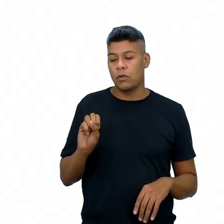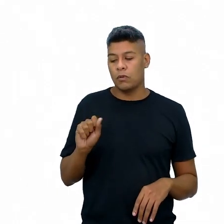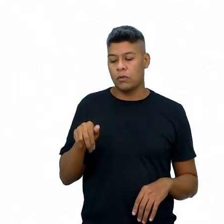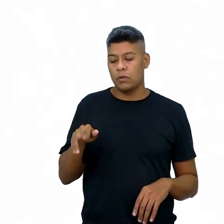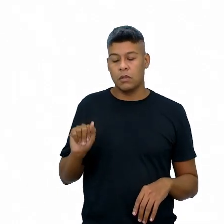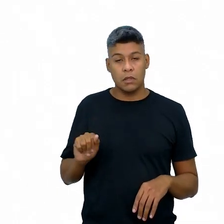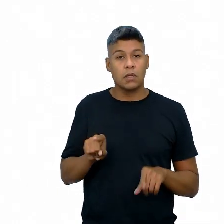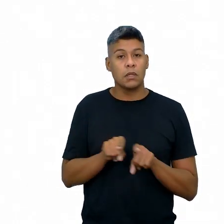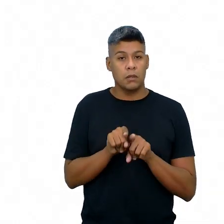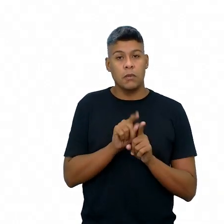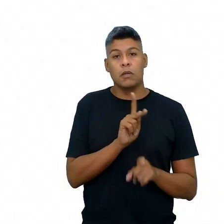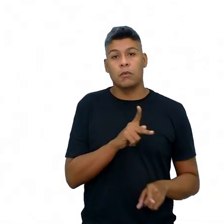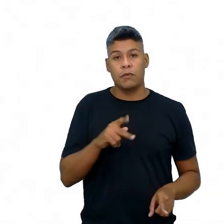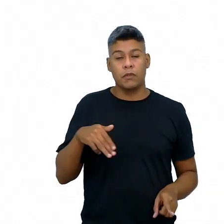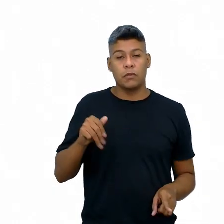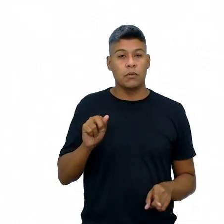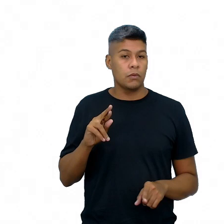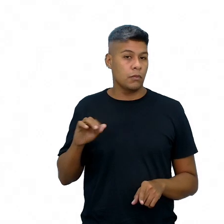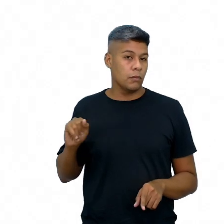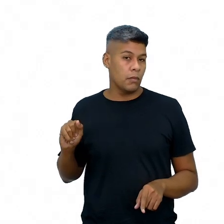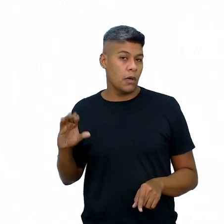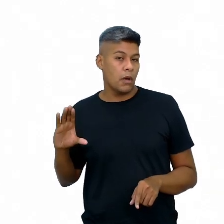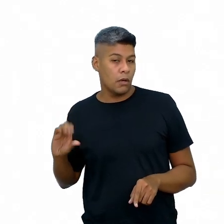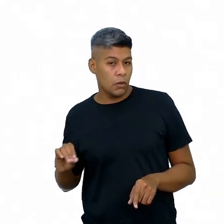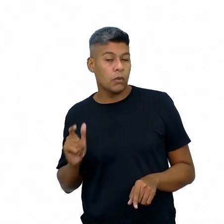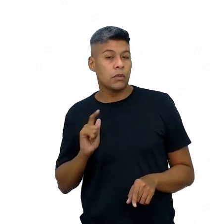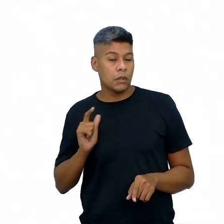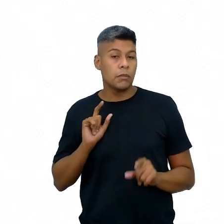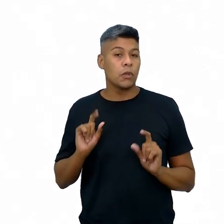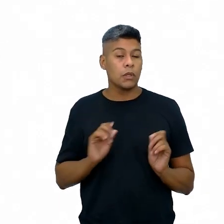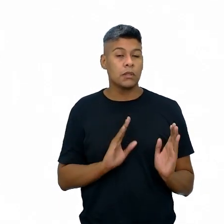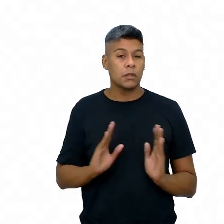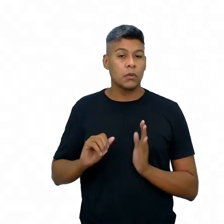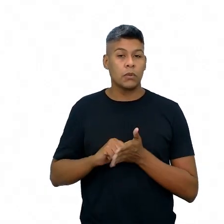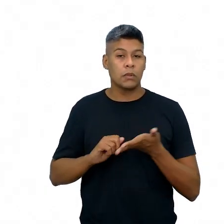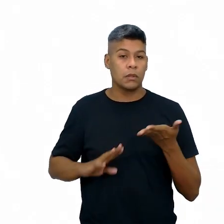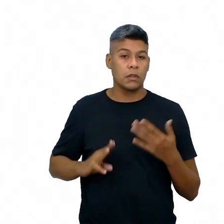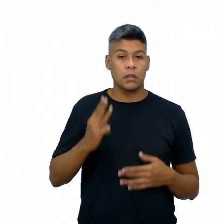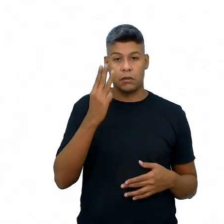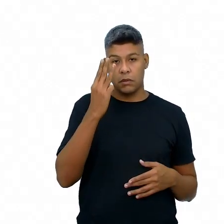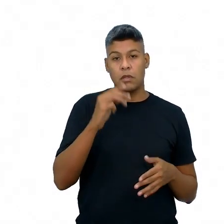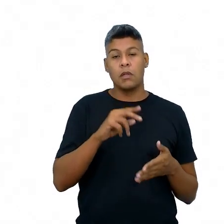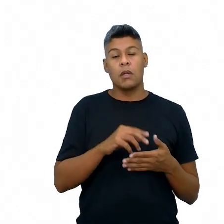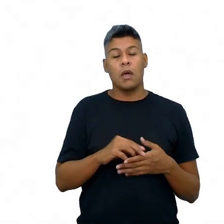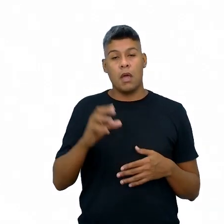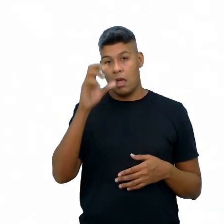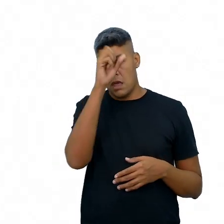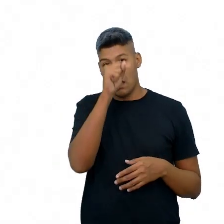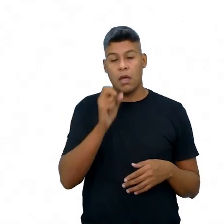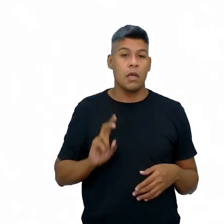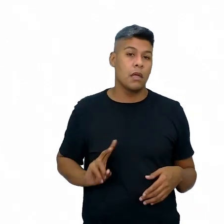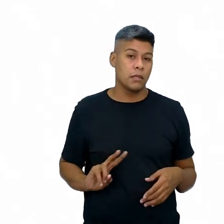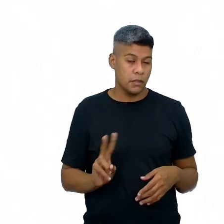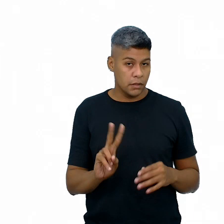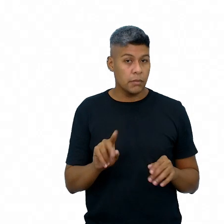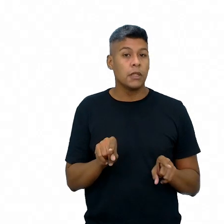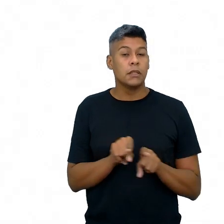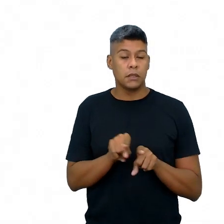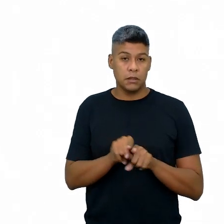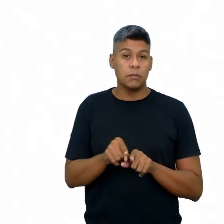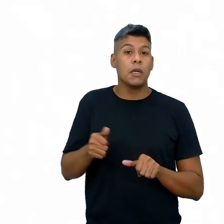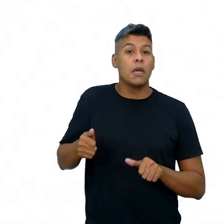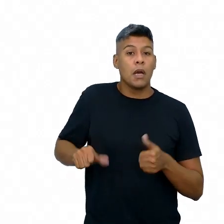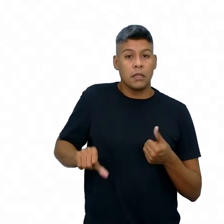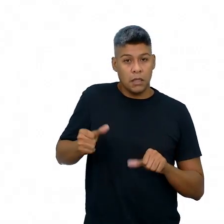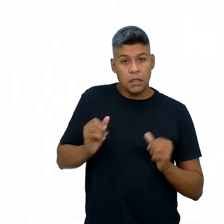professor Marco, e o que está relacionado com a sequência de atividade 3 do volume 1 Aprender Sempre. Também analisar